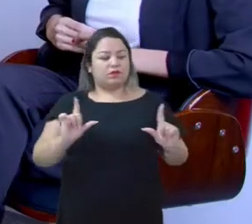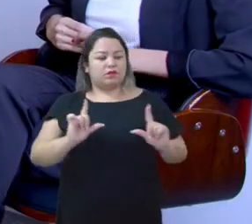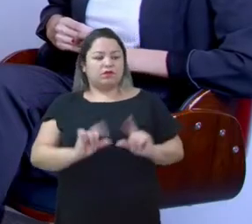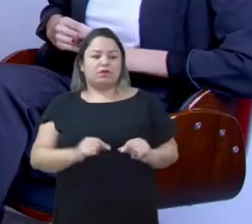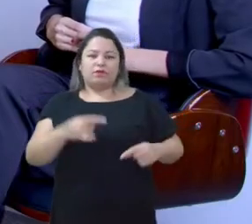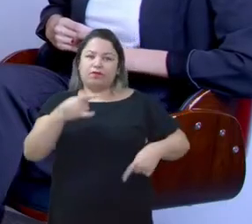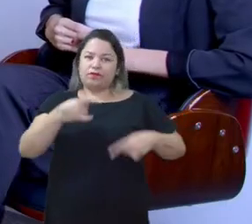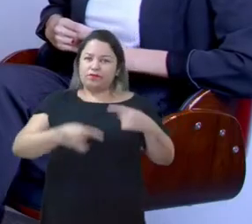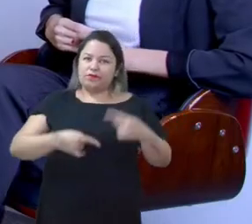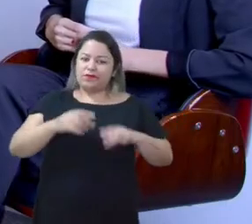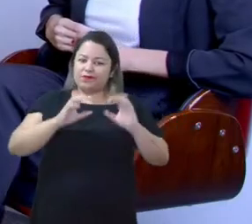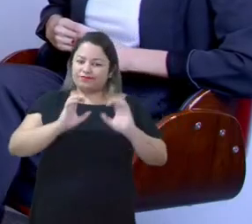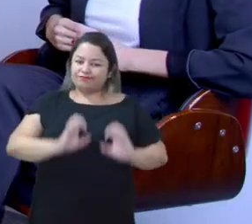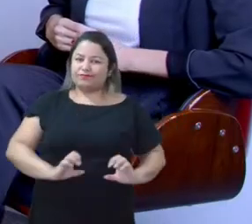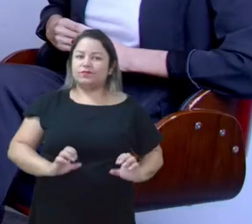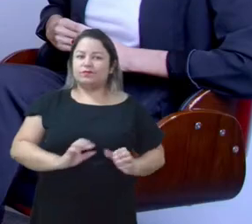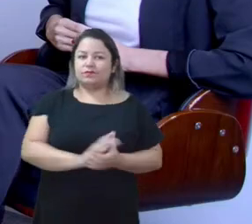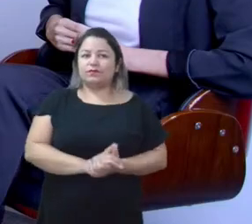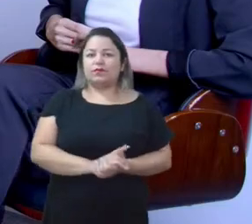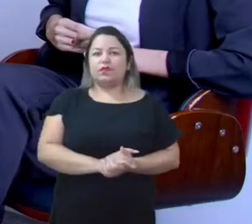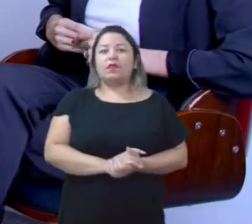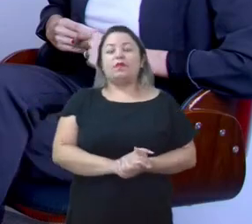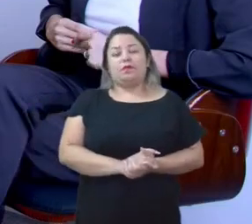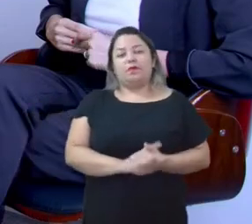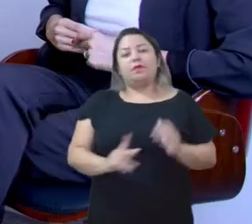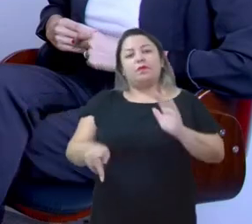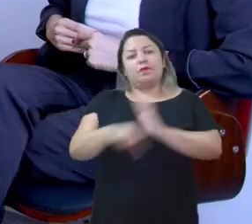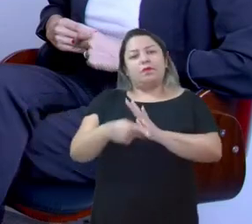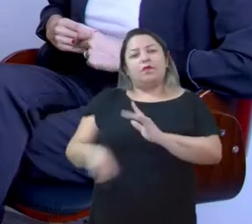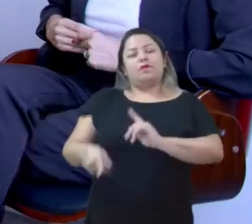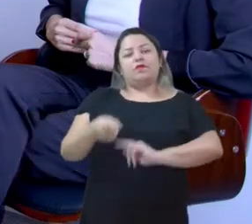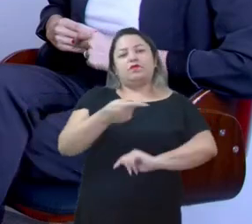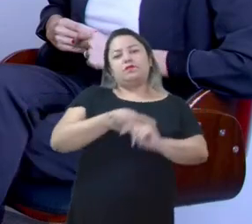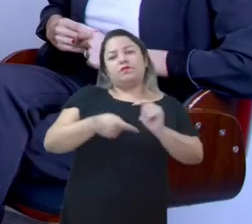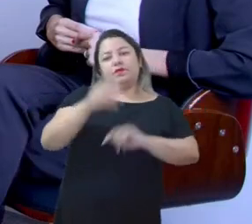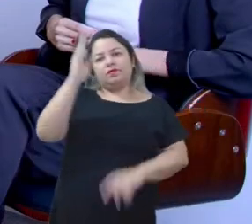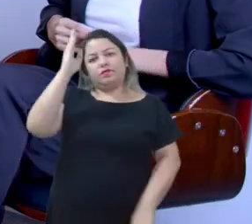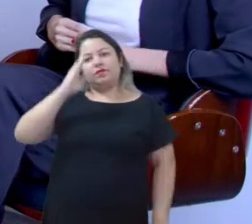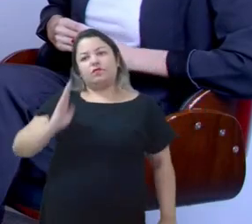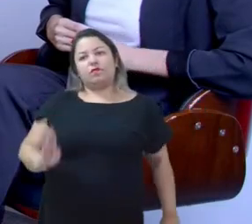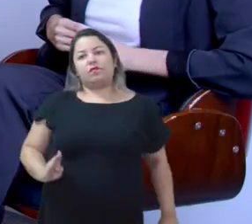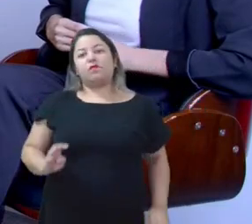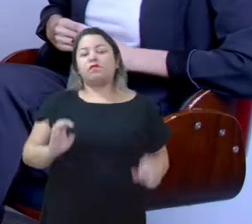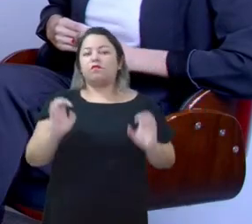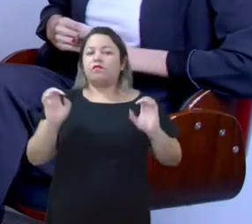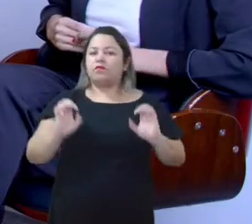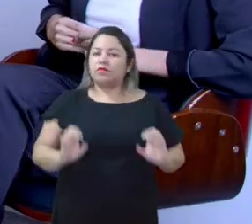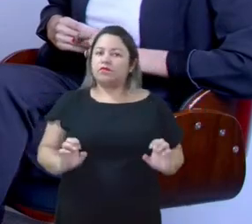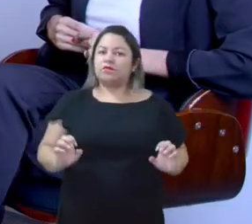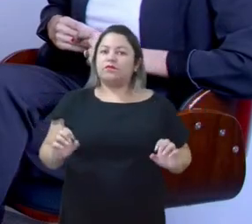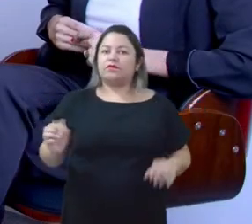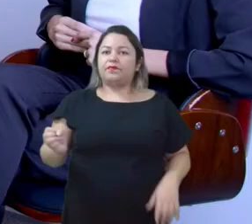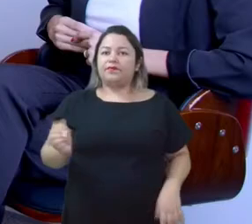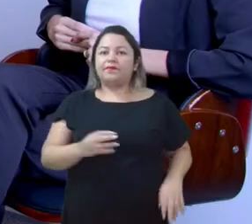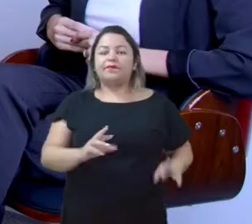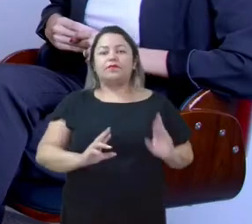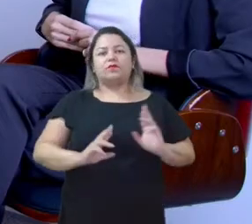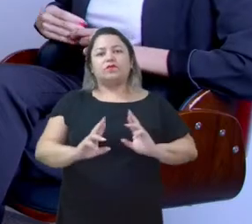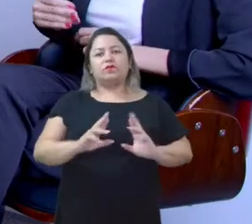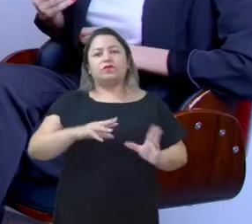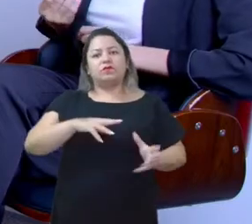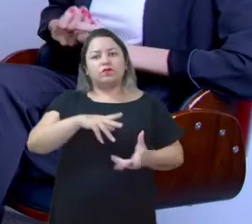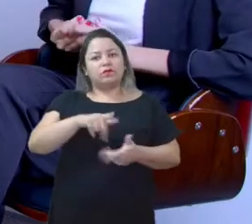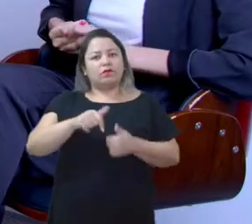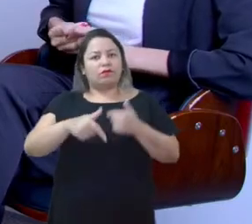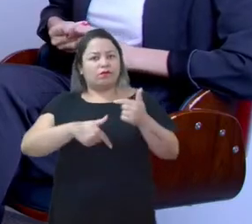debate estruturante para a economia brasileira. É estruturante nas novas relações do mundo do